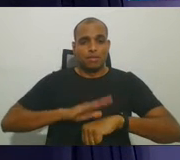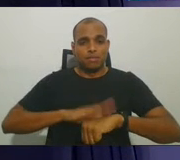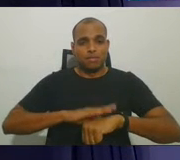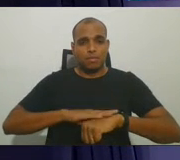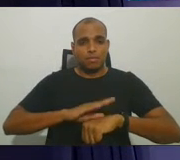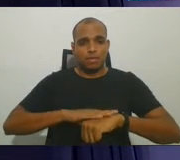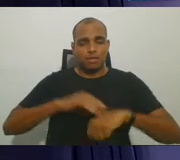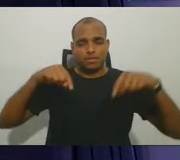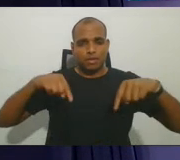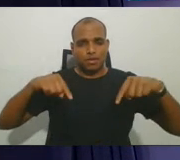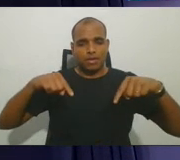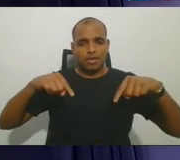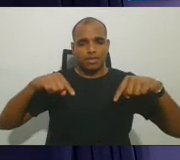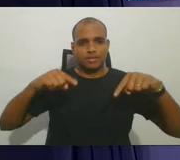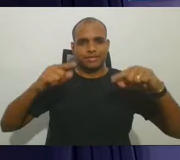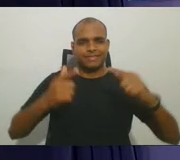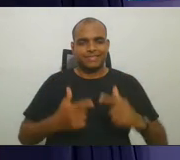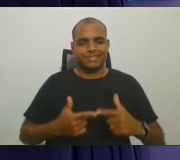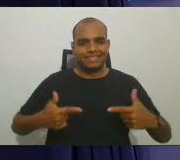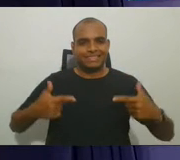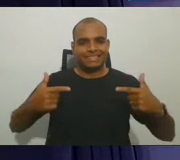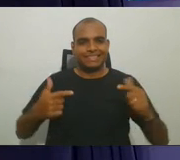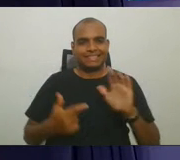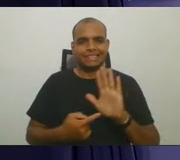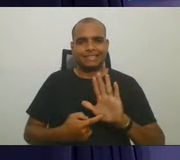temos a alegria de apresentar uma